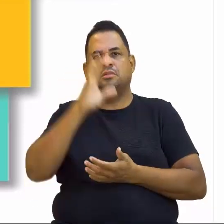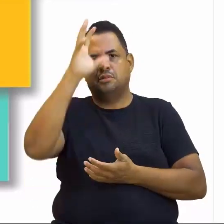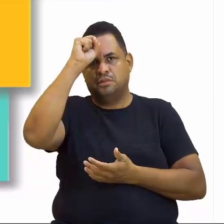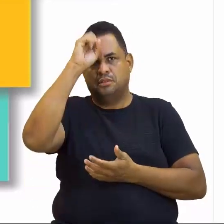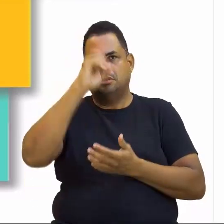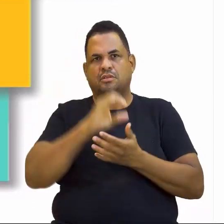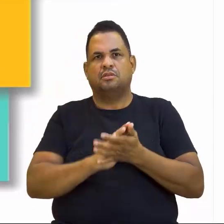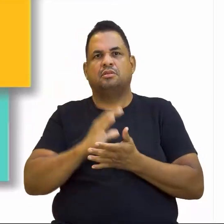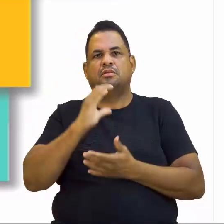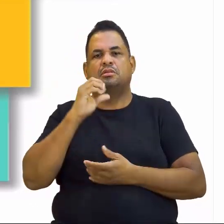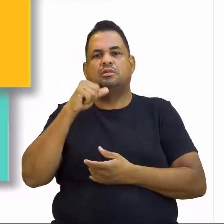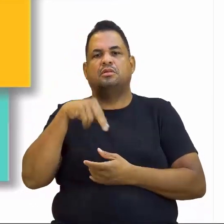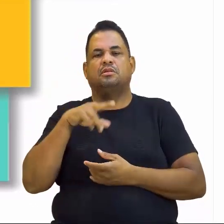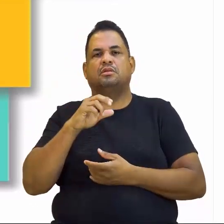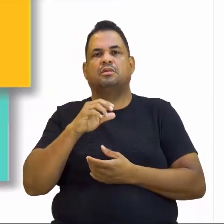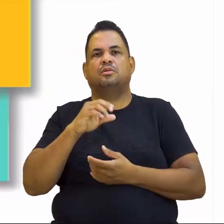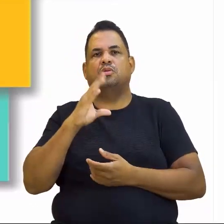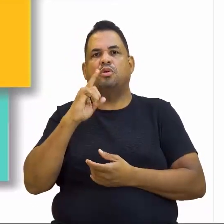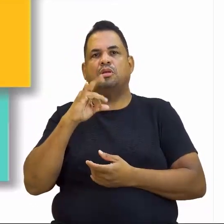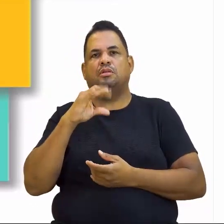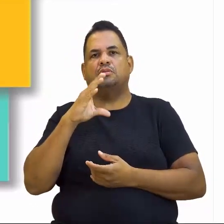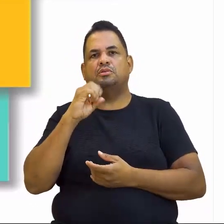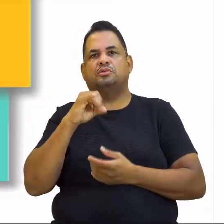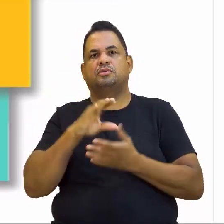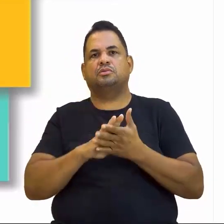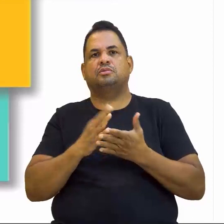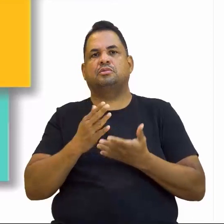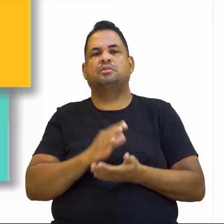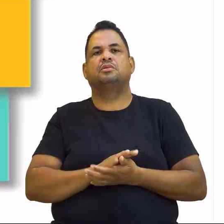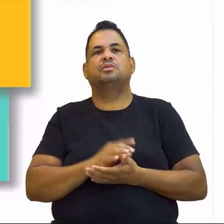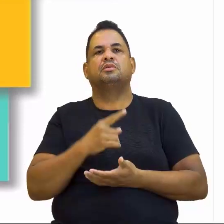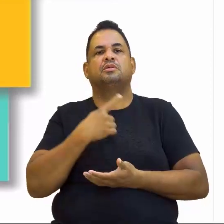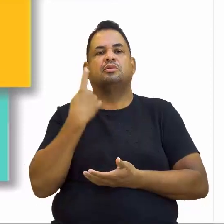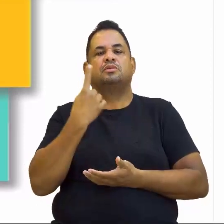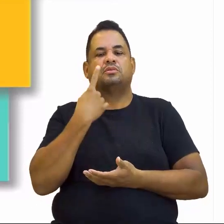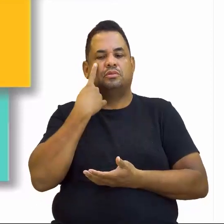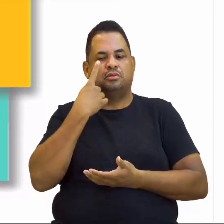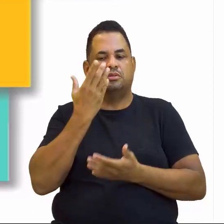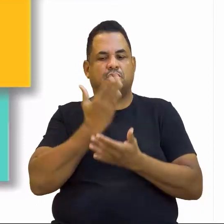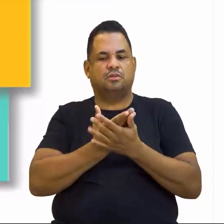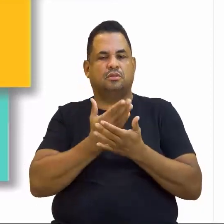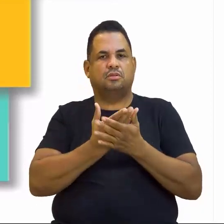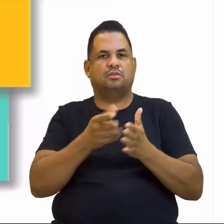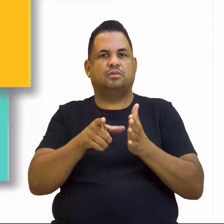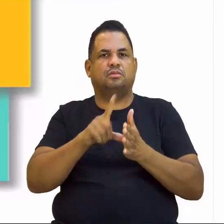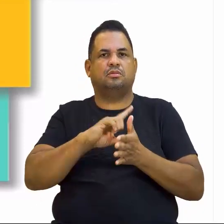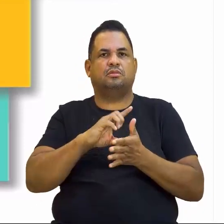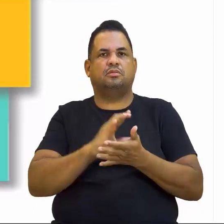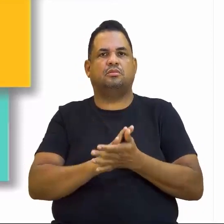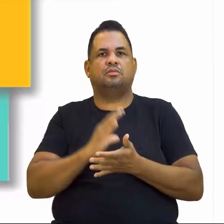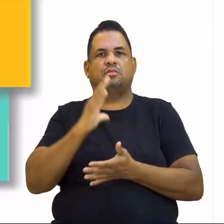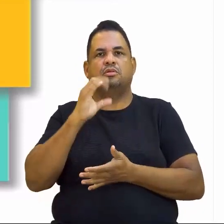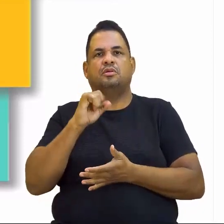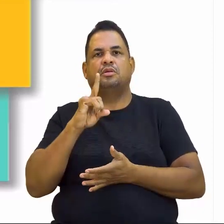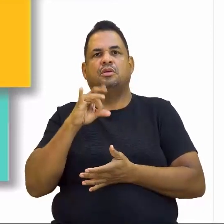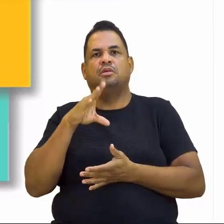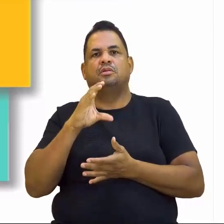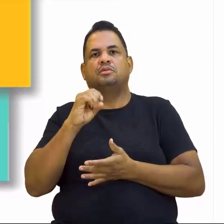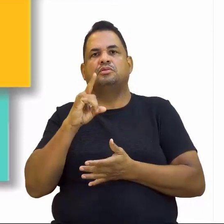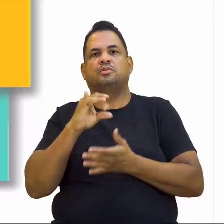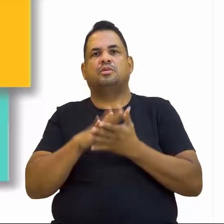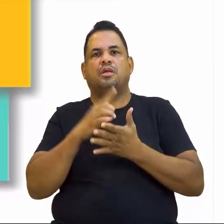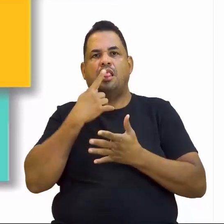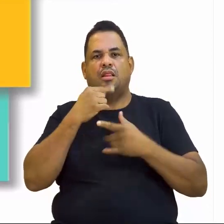o cloreto de sódio. Nós vimos na aula anterior que o cloreto de sódio, ele é um